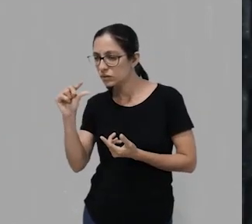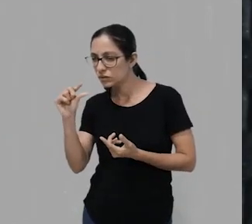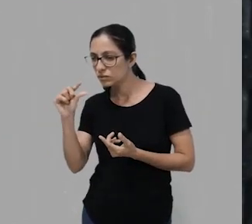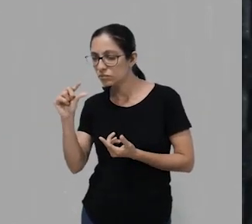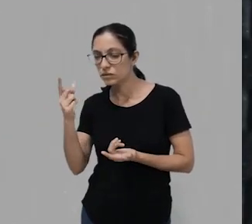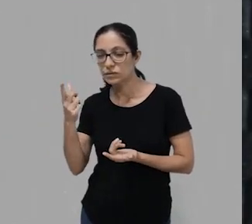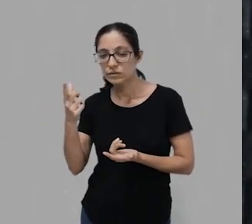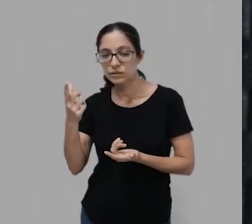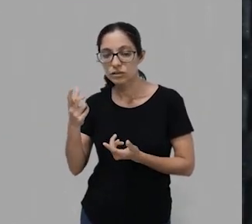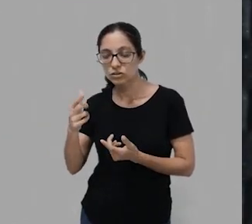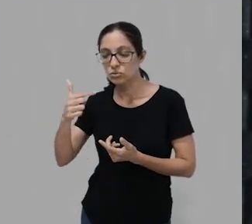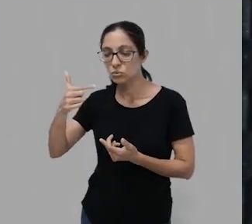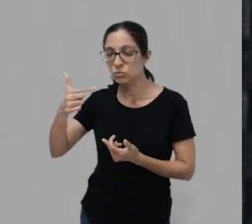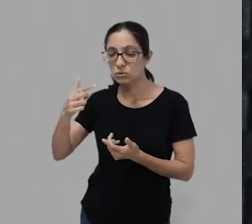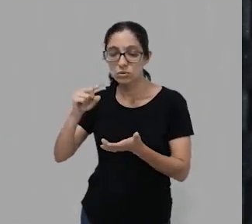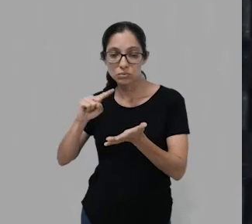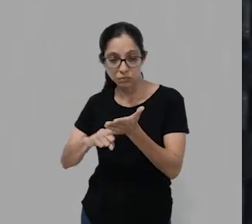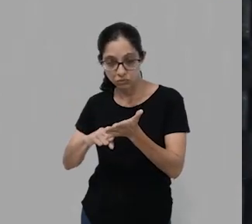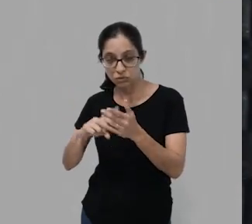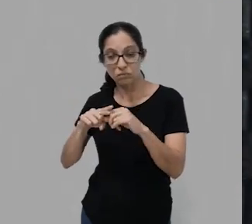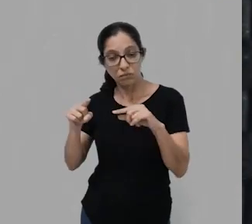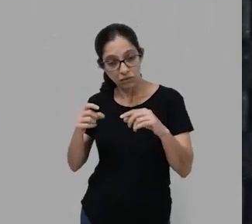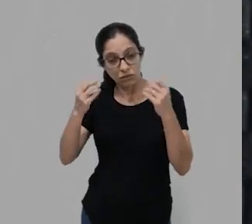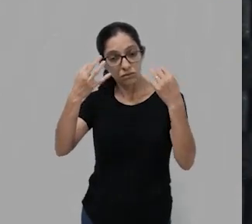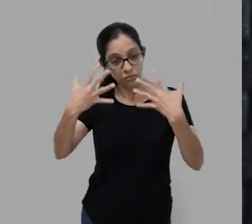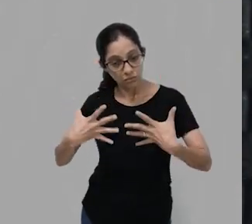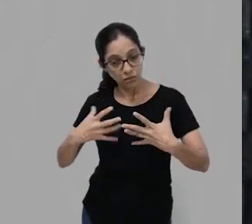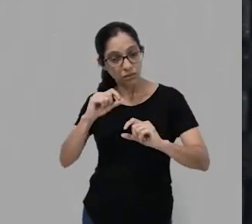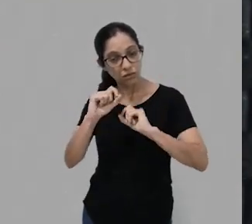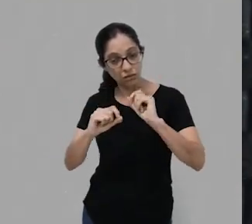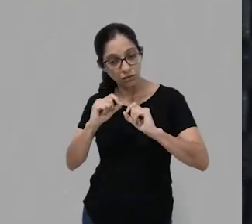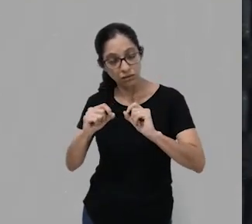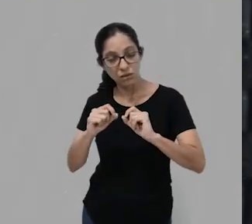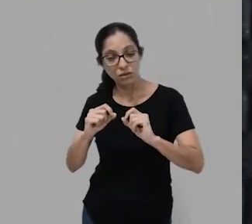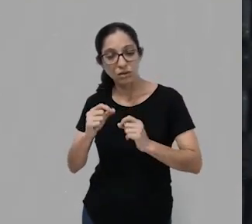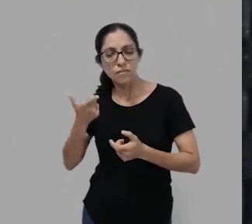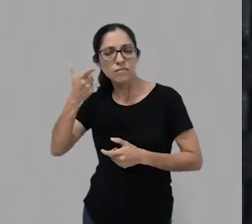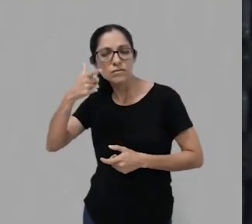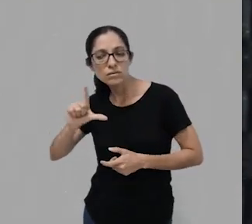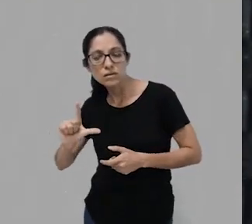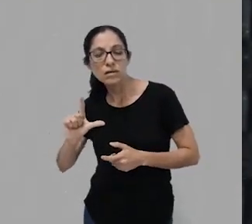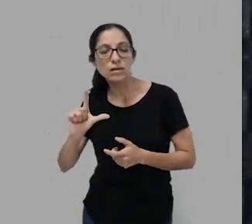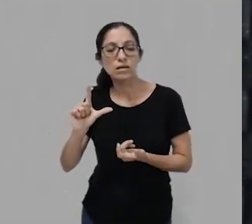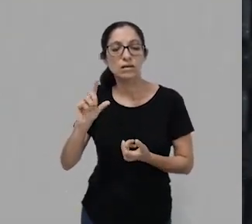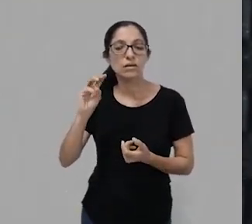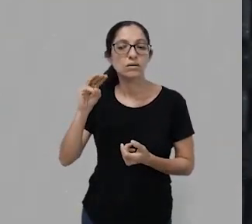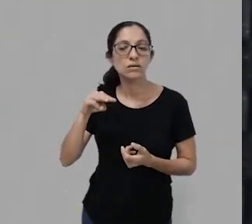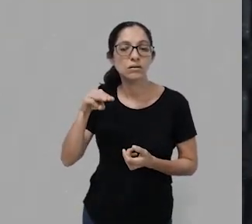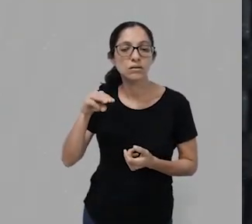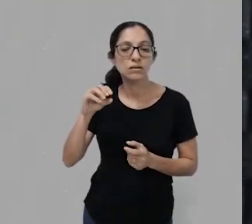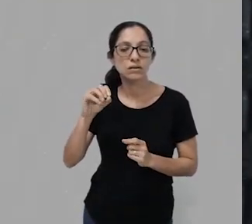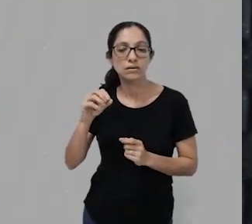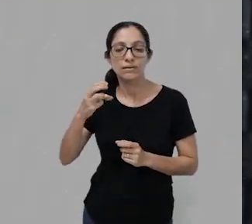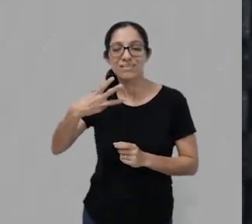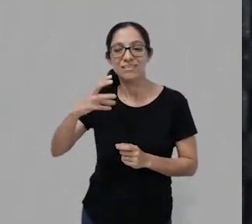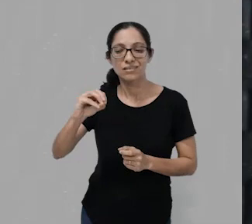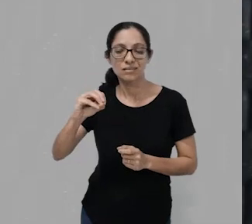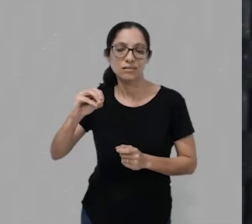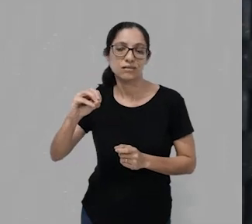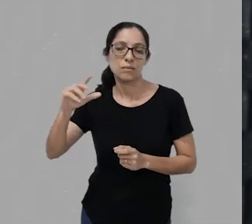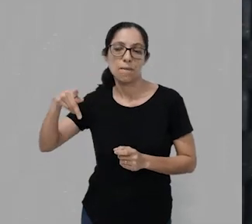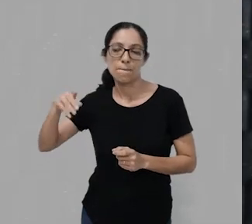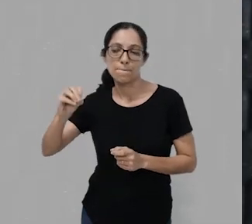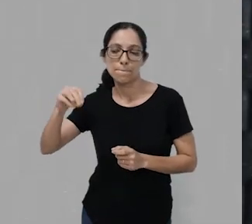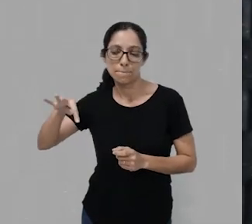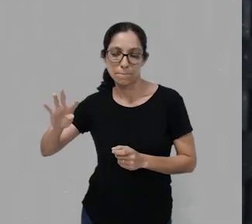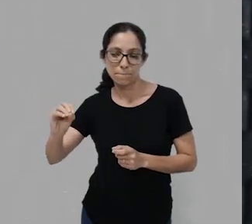pontos? Sim, mas também eu disse que quando vencerá aquele que fizer o quê? 30 pontos. Tá